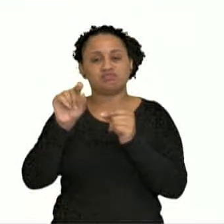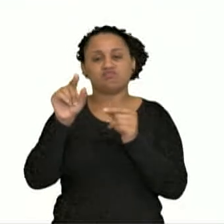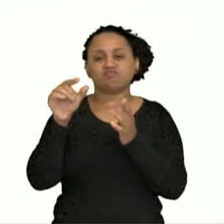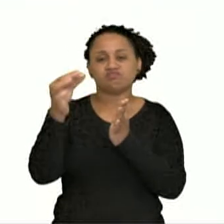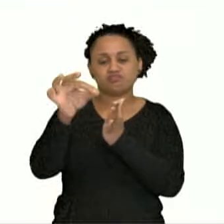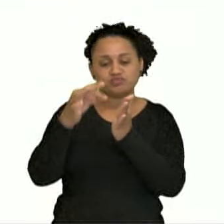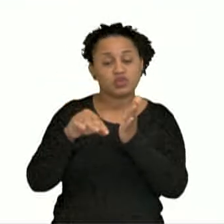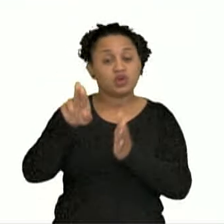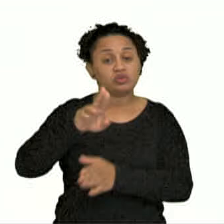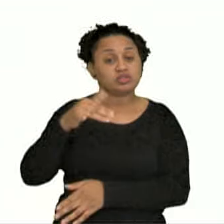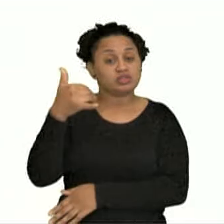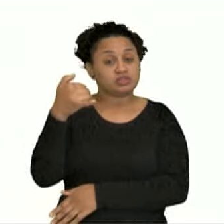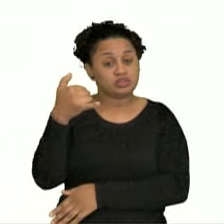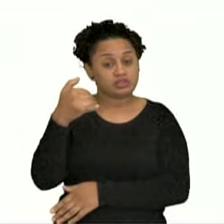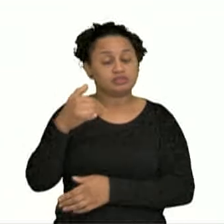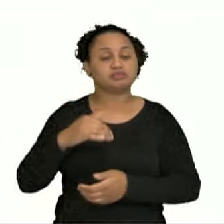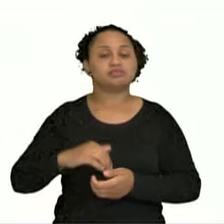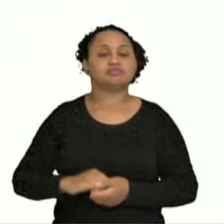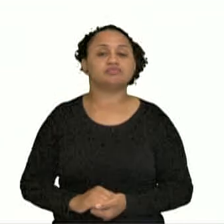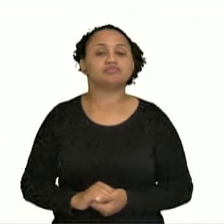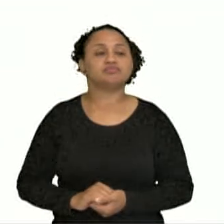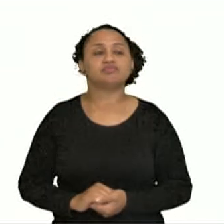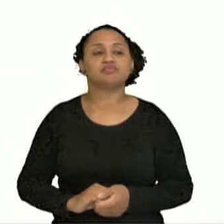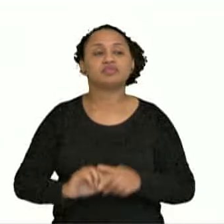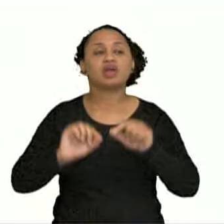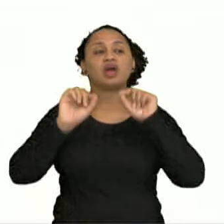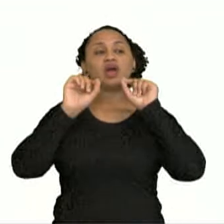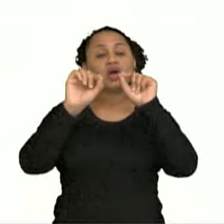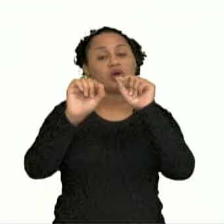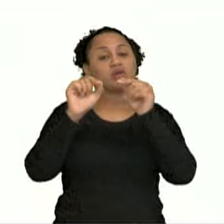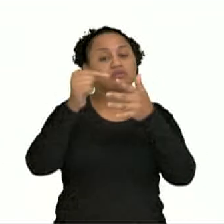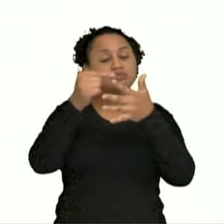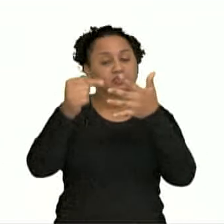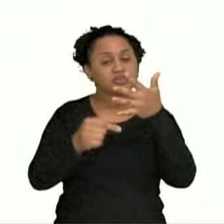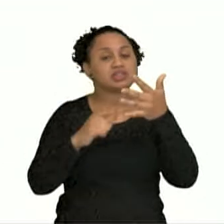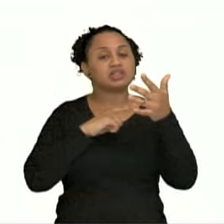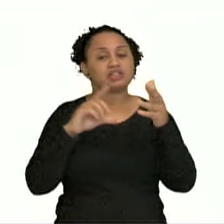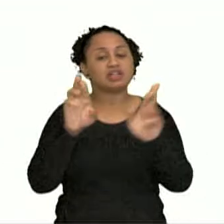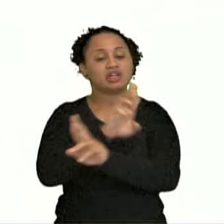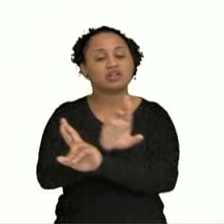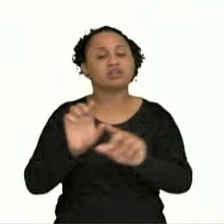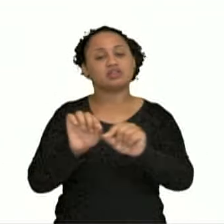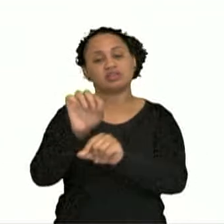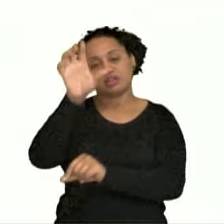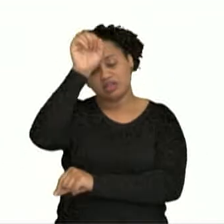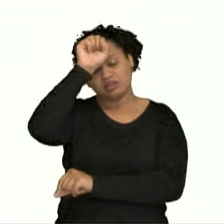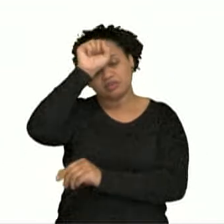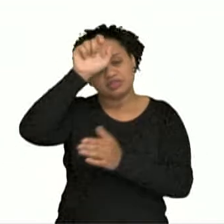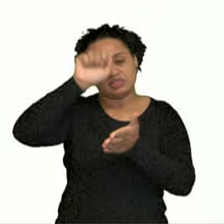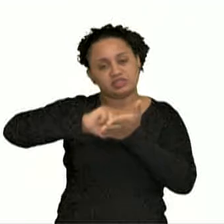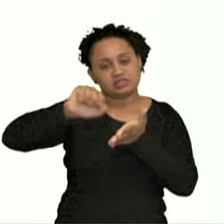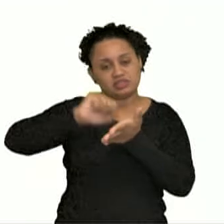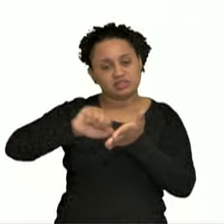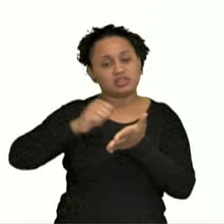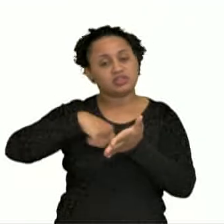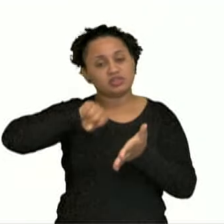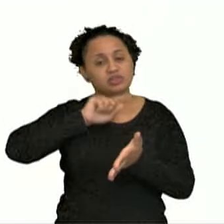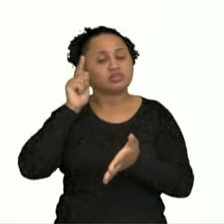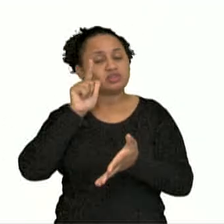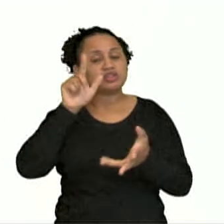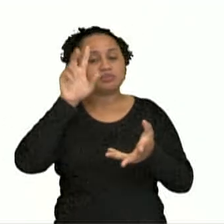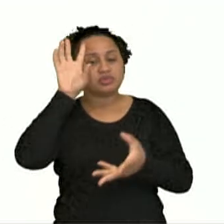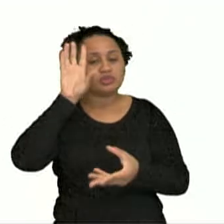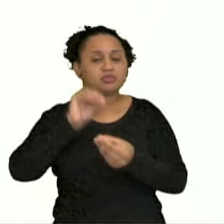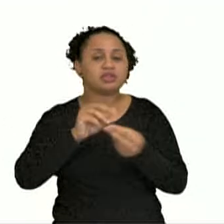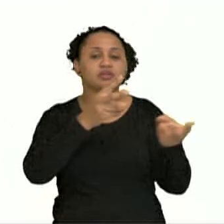usando caneta. Que elementos relacionados ao aprendizado da escrita podemos compreender